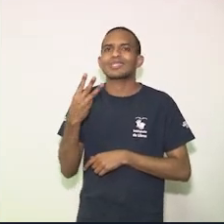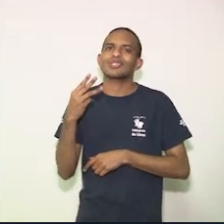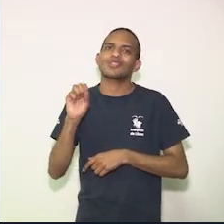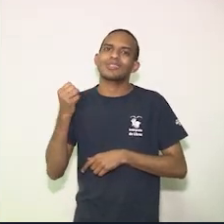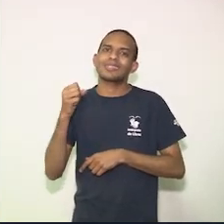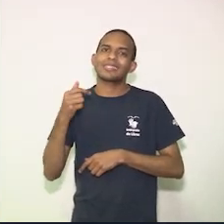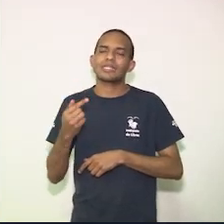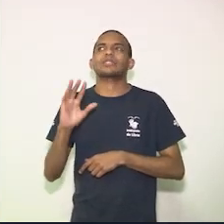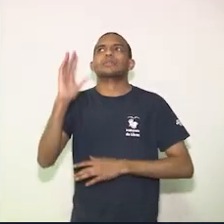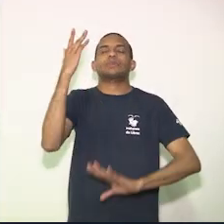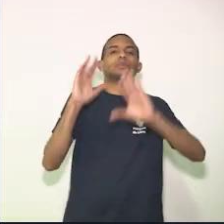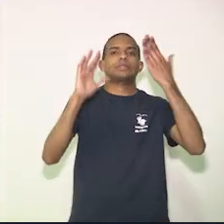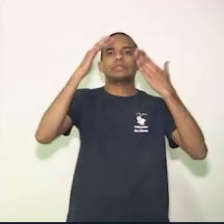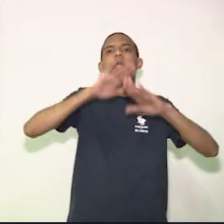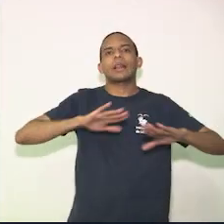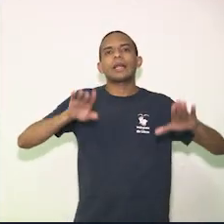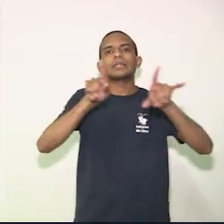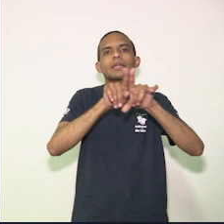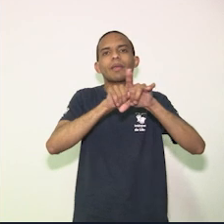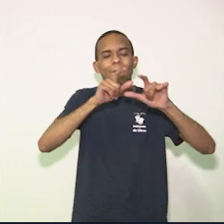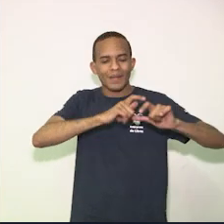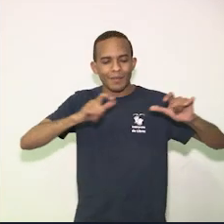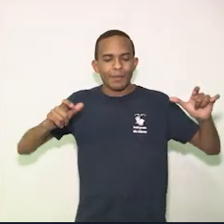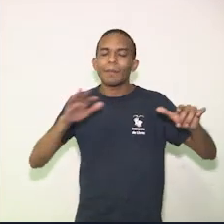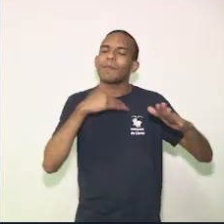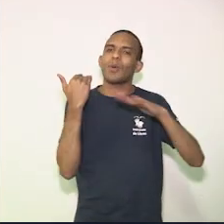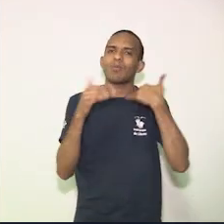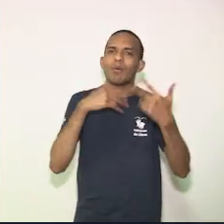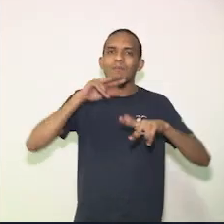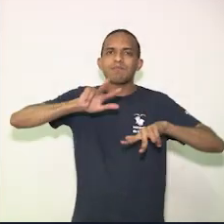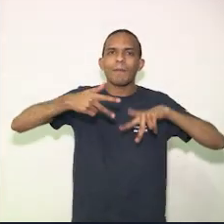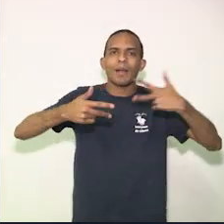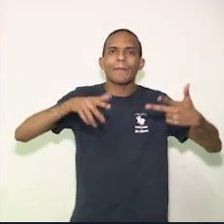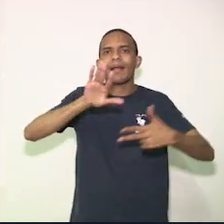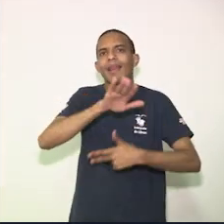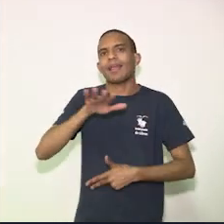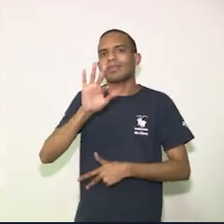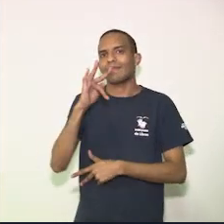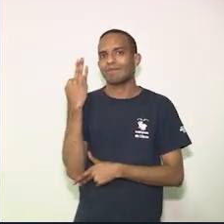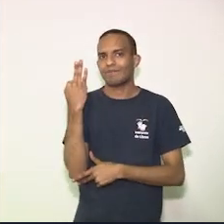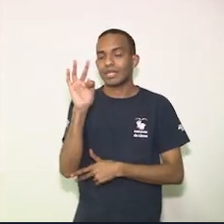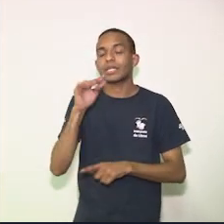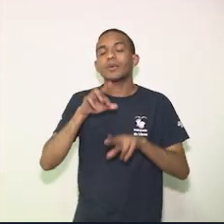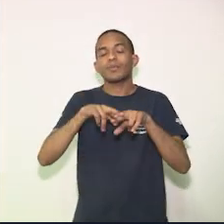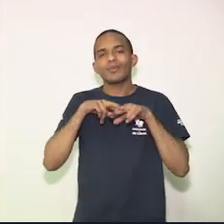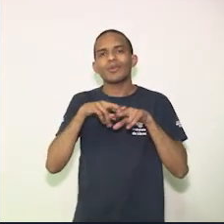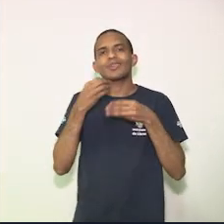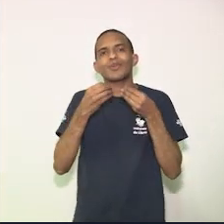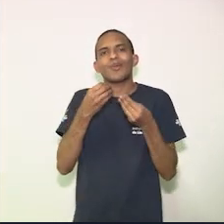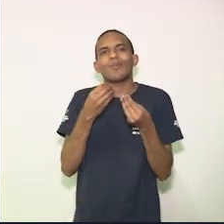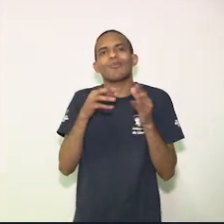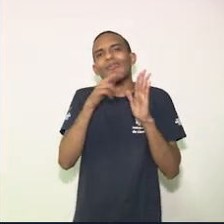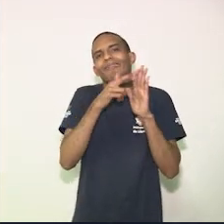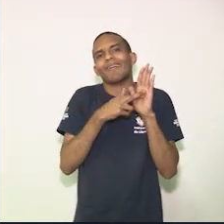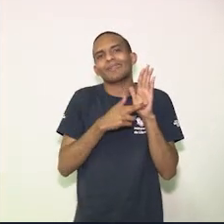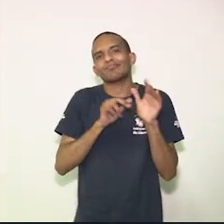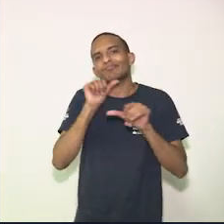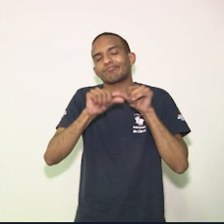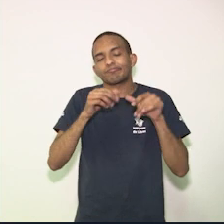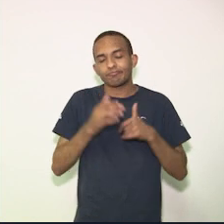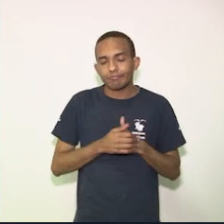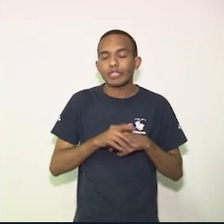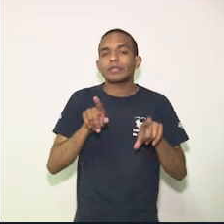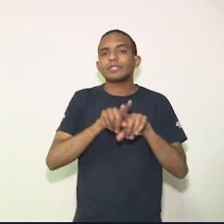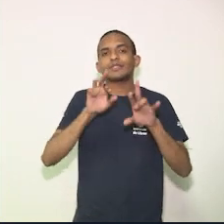17.387 casos novos, com também um aumento de óbitos na França, em função da medida adotada, que não foi